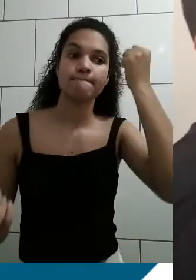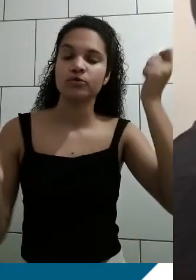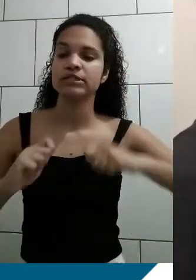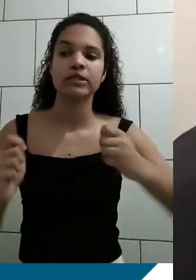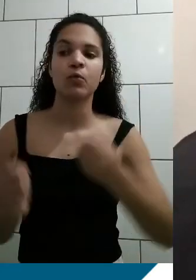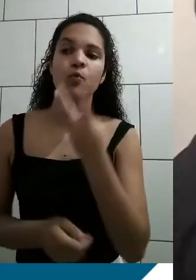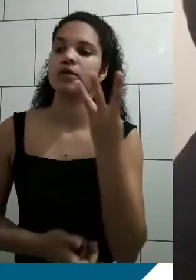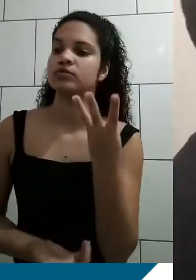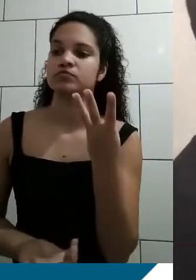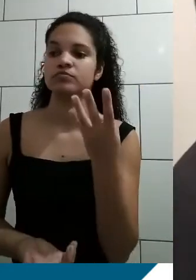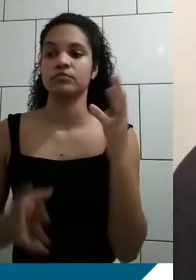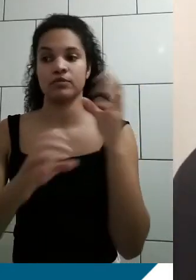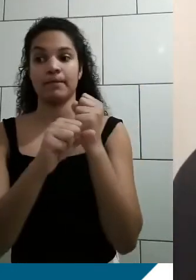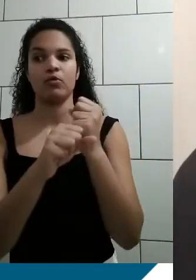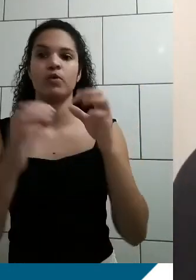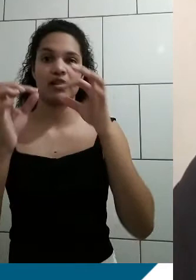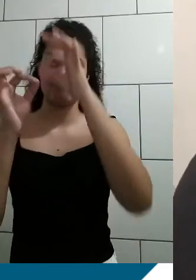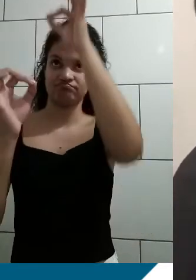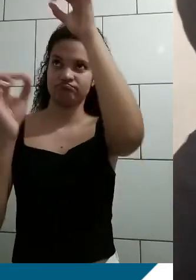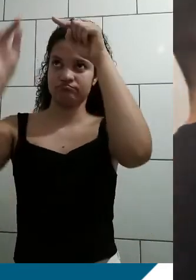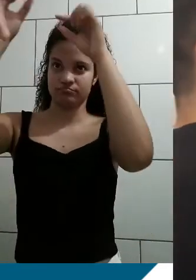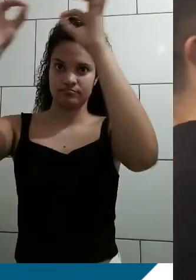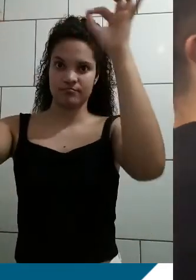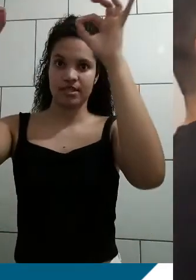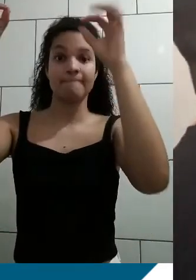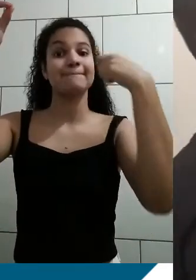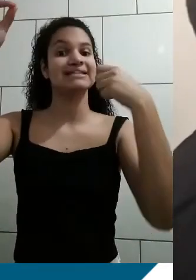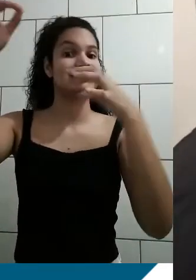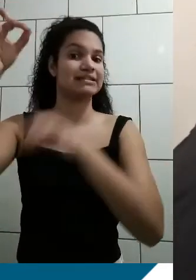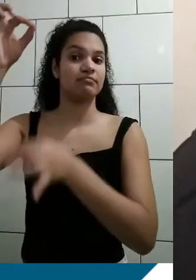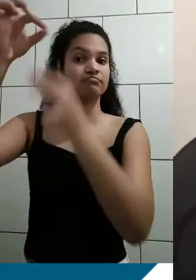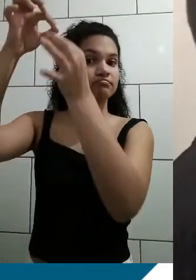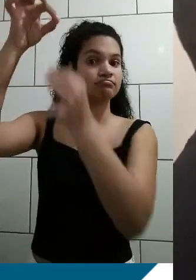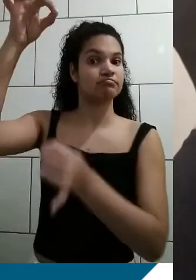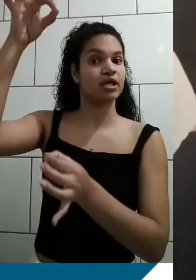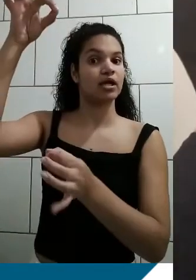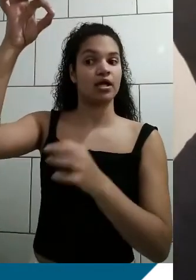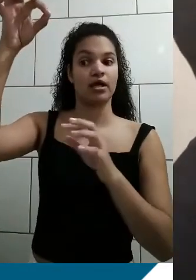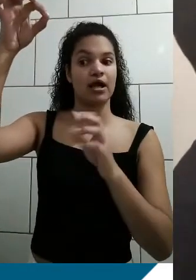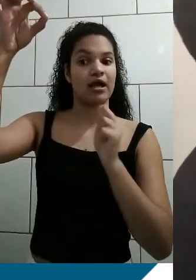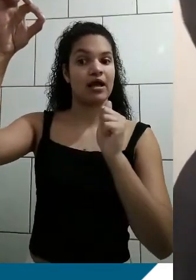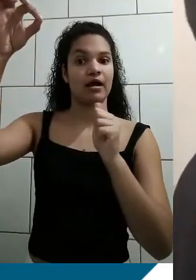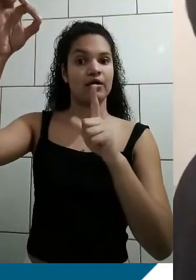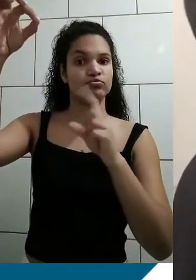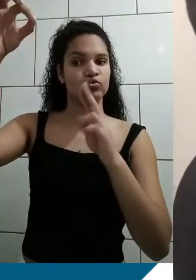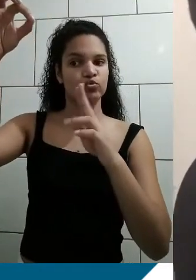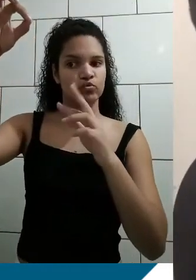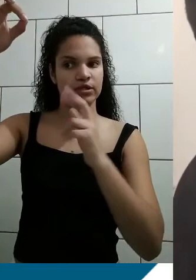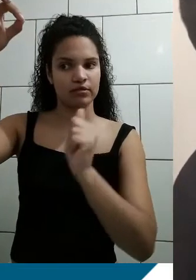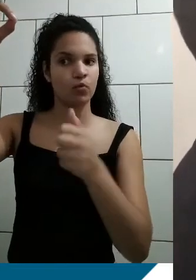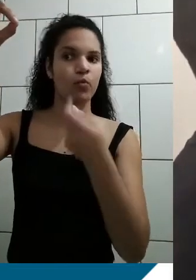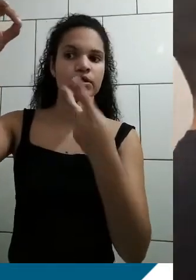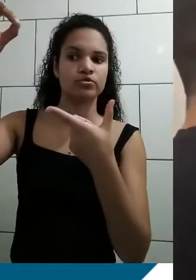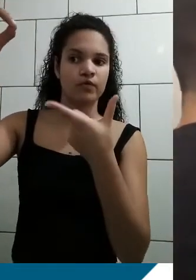energia potencial gravitacional, tá? Ela vai ser mgh, onde o m, que é a massa do meu corpo, vale 2, o